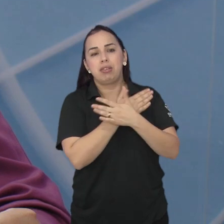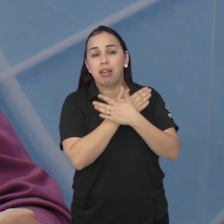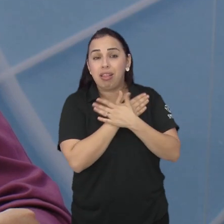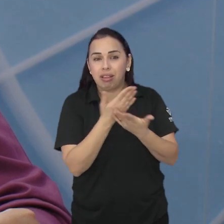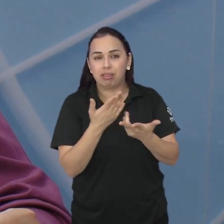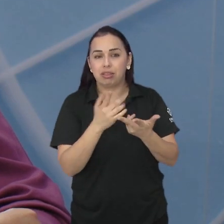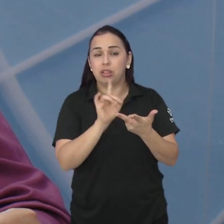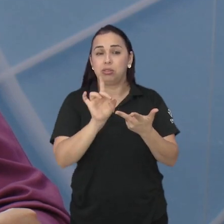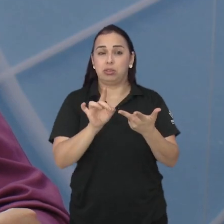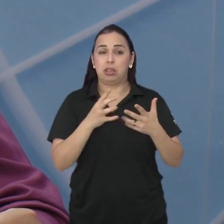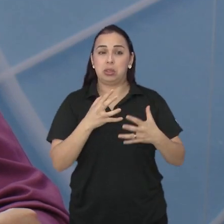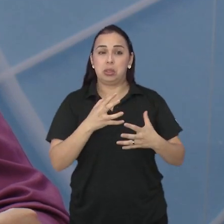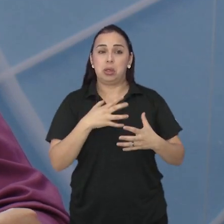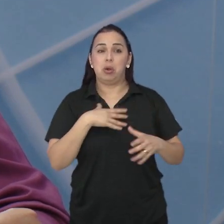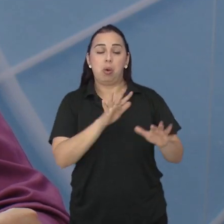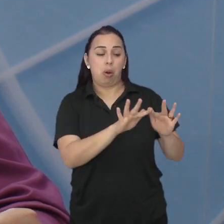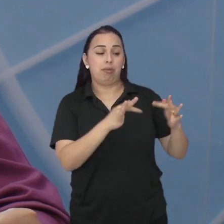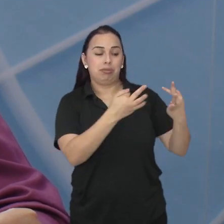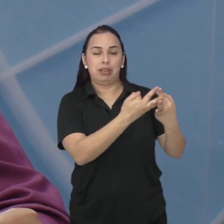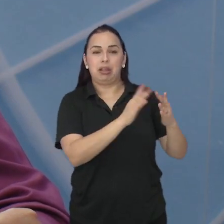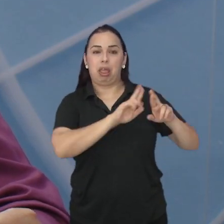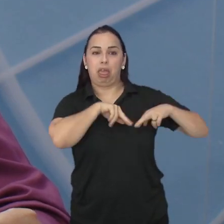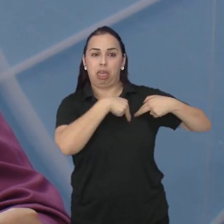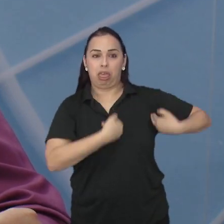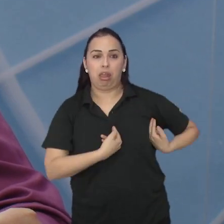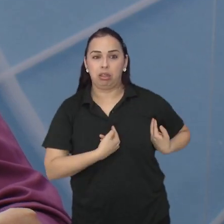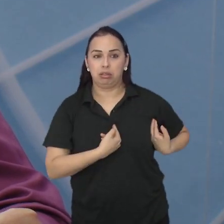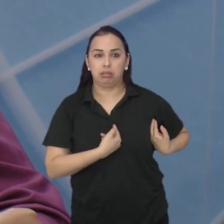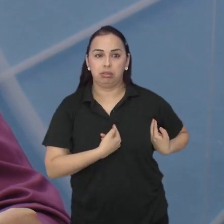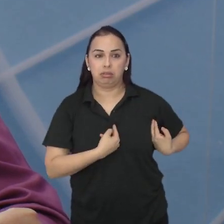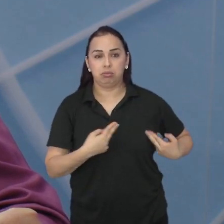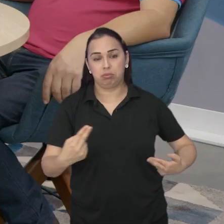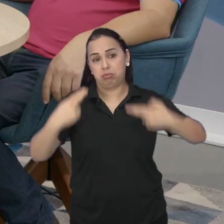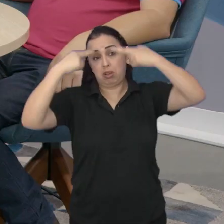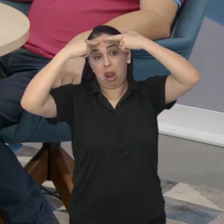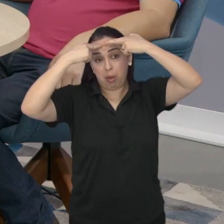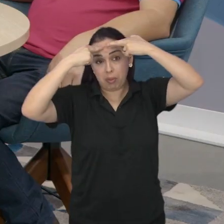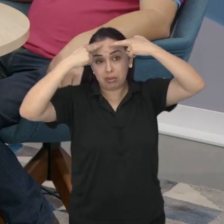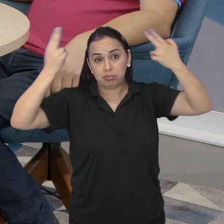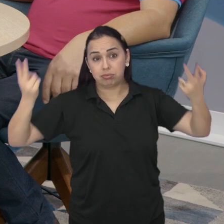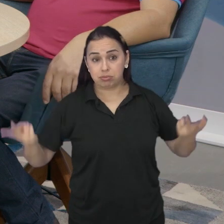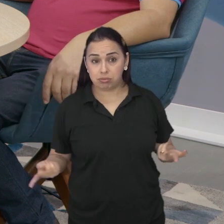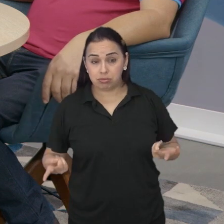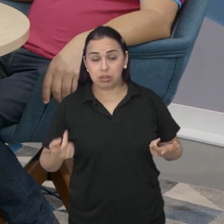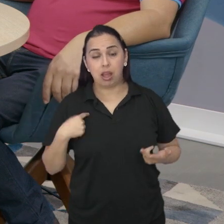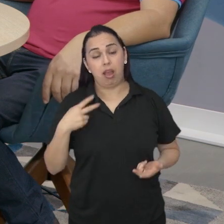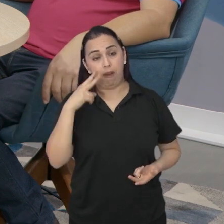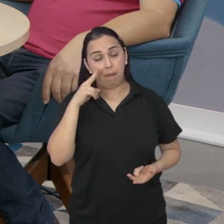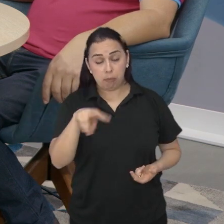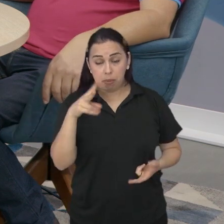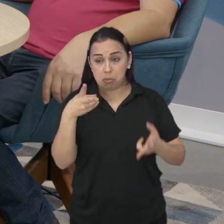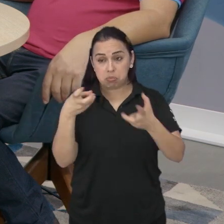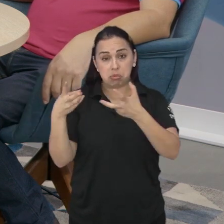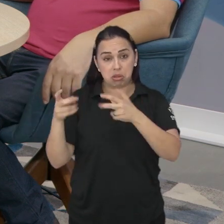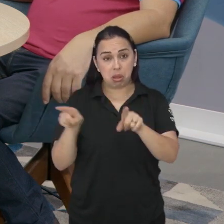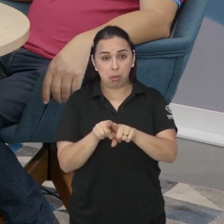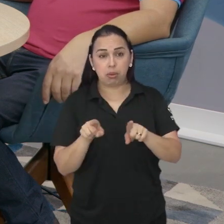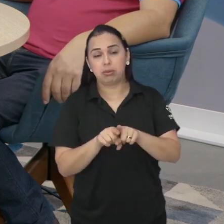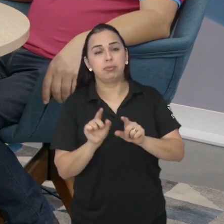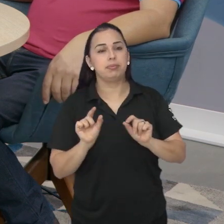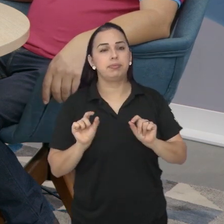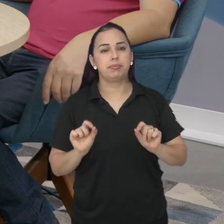desemprego, vem por uma perca, às vezes da família, um luto mal resolvido. Algumas coisas que eu vejo também,